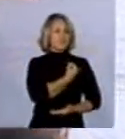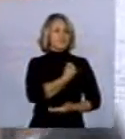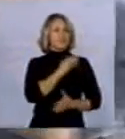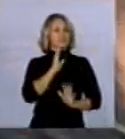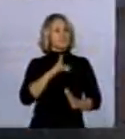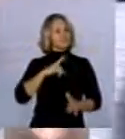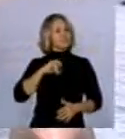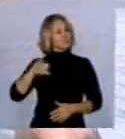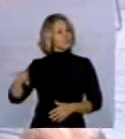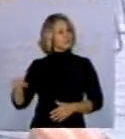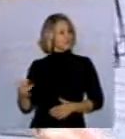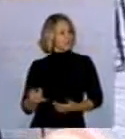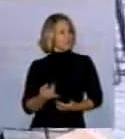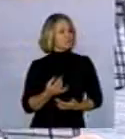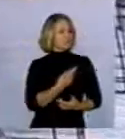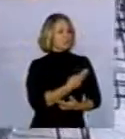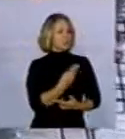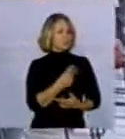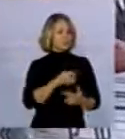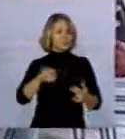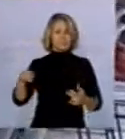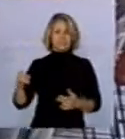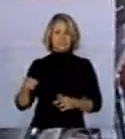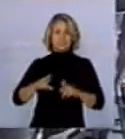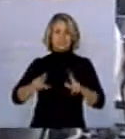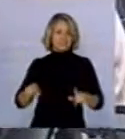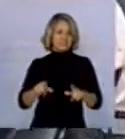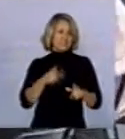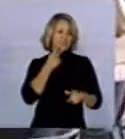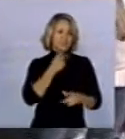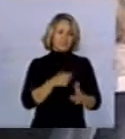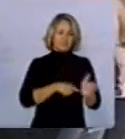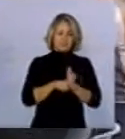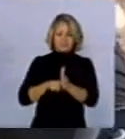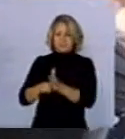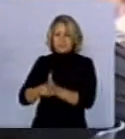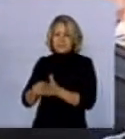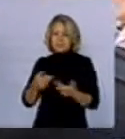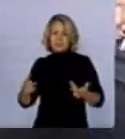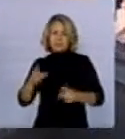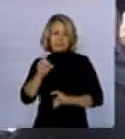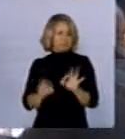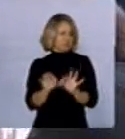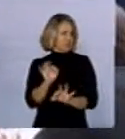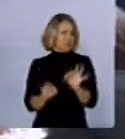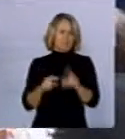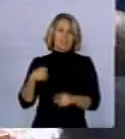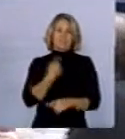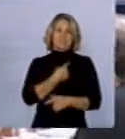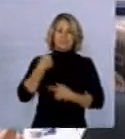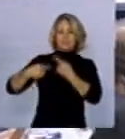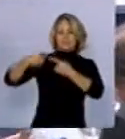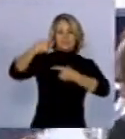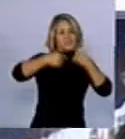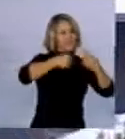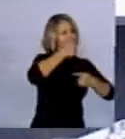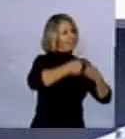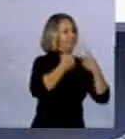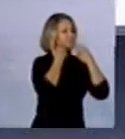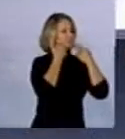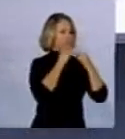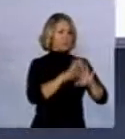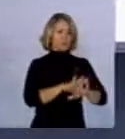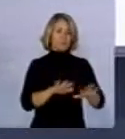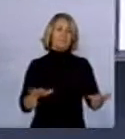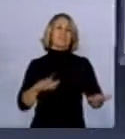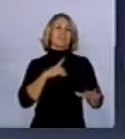teve a oportunidade de salientar em duas oportunidades que não se trata aqui de examinarem-se questões jurídicas. Nós estamos aqui num diálogo interdisciplinar que